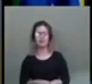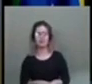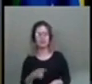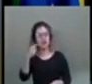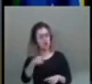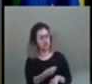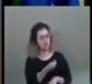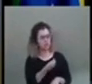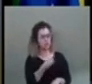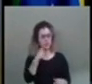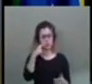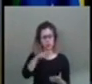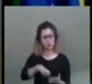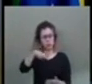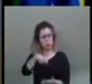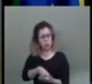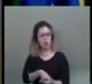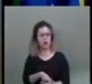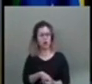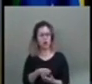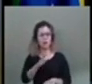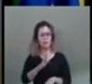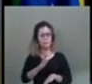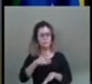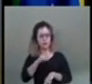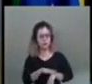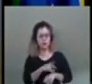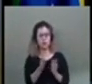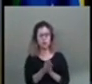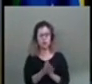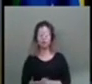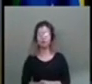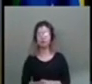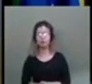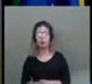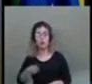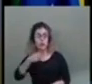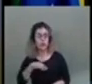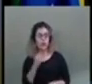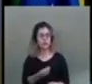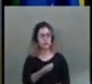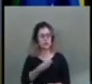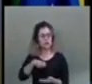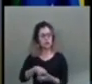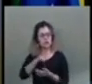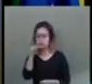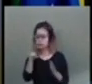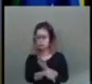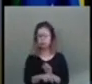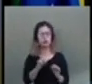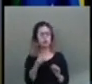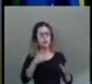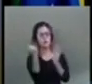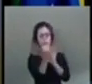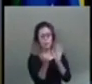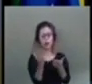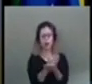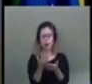comportamentos autoritários e pesa um pouco mais de vossa excelência esses comportamentos negativos